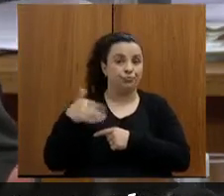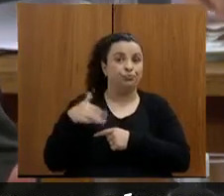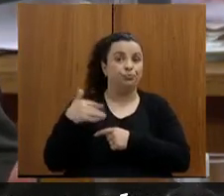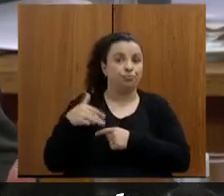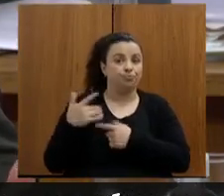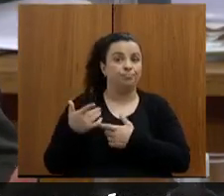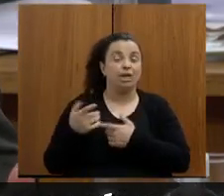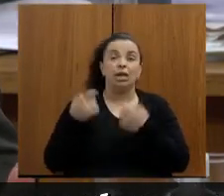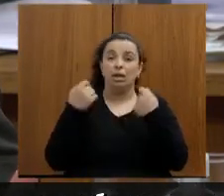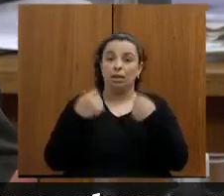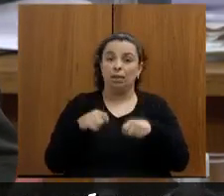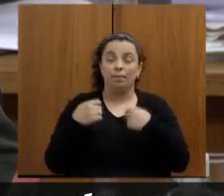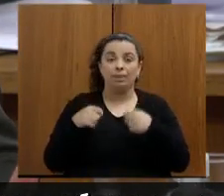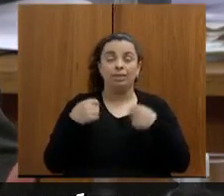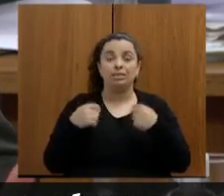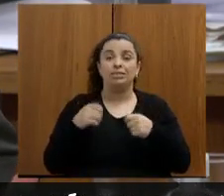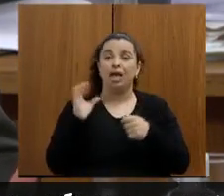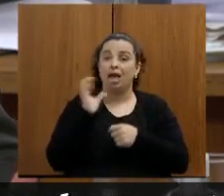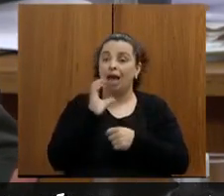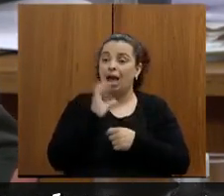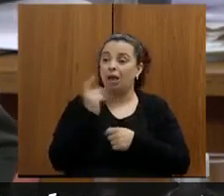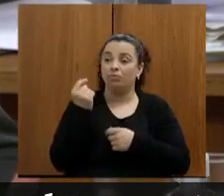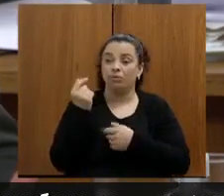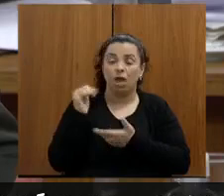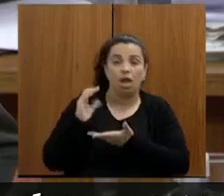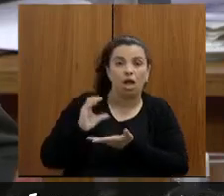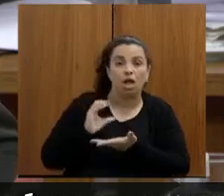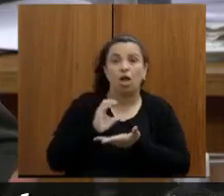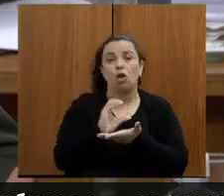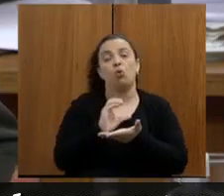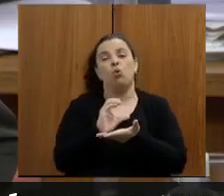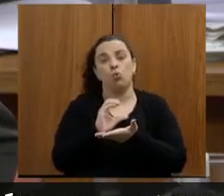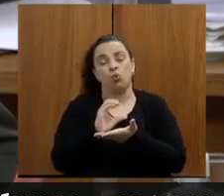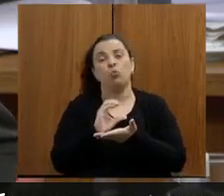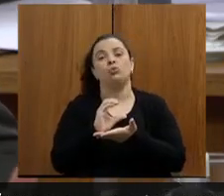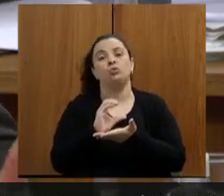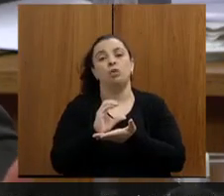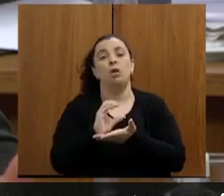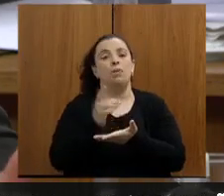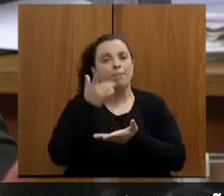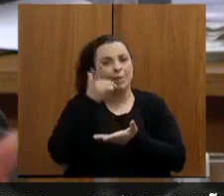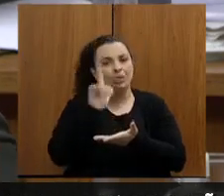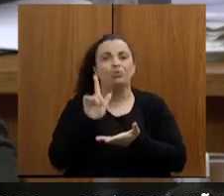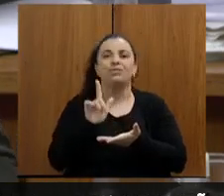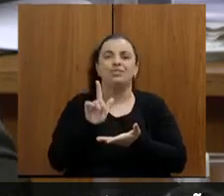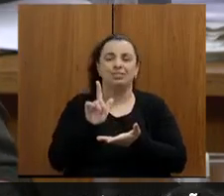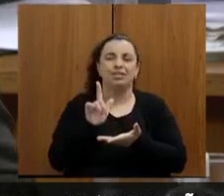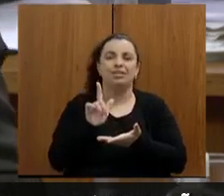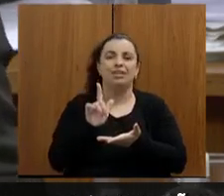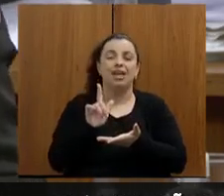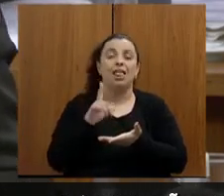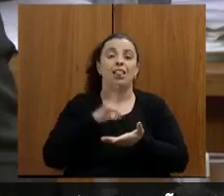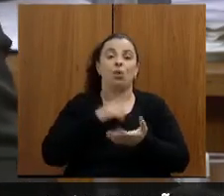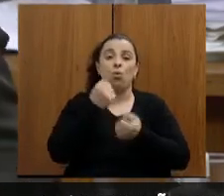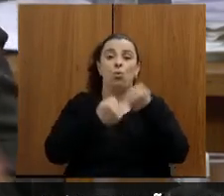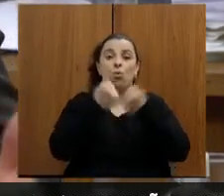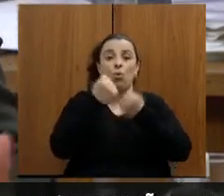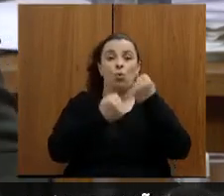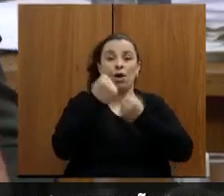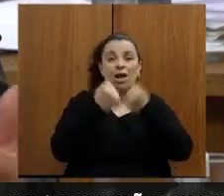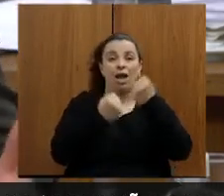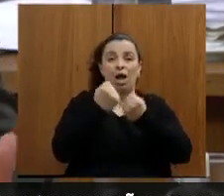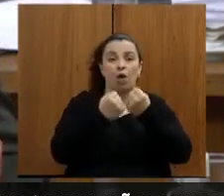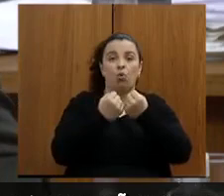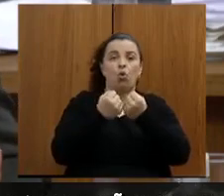uma necessidade de recurso recursos vultosos para que a gente possa ter o carro de combate a incêndio